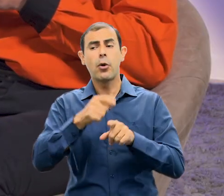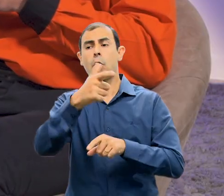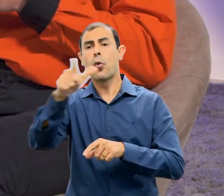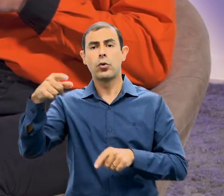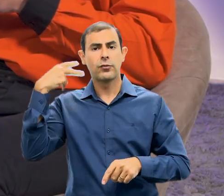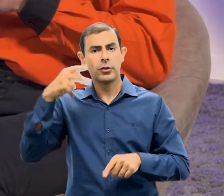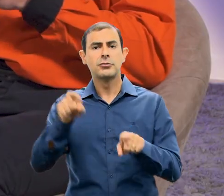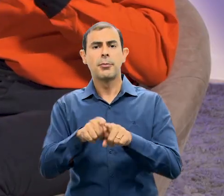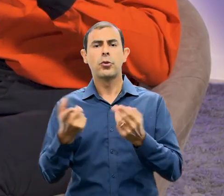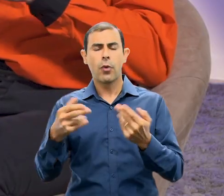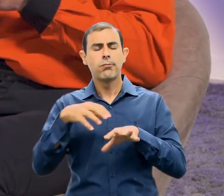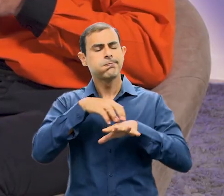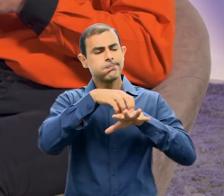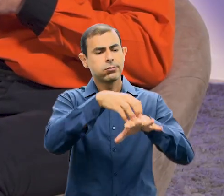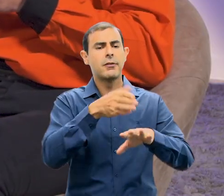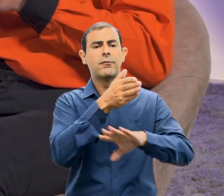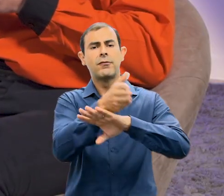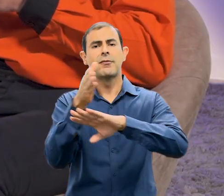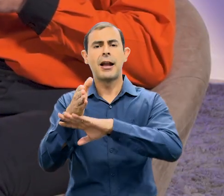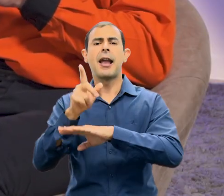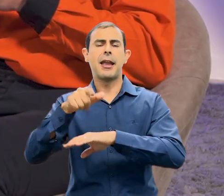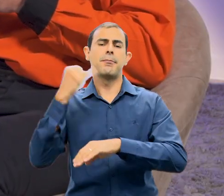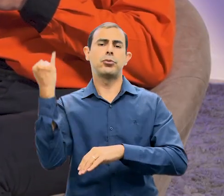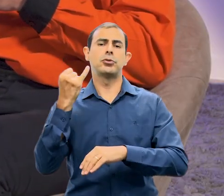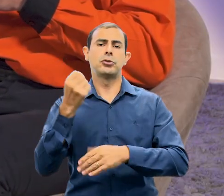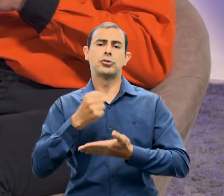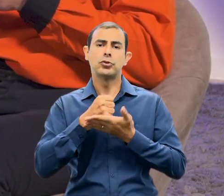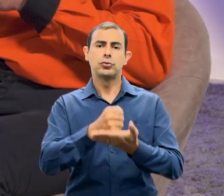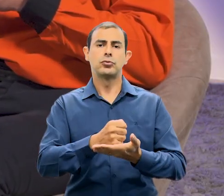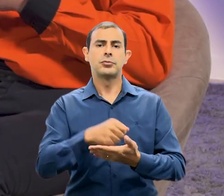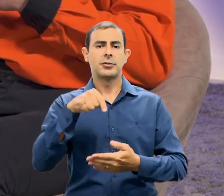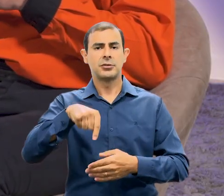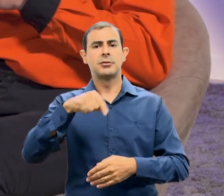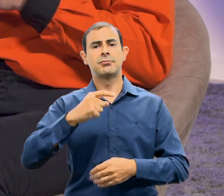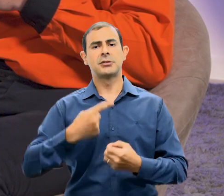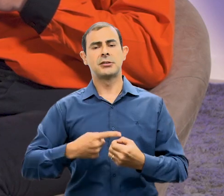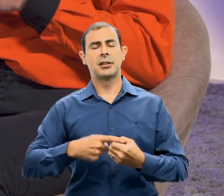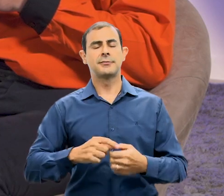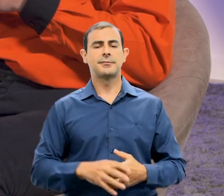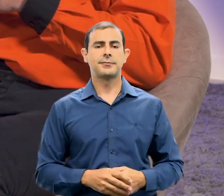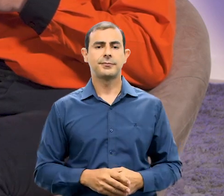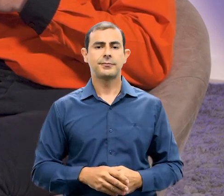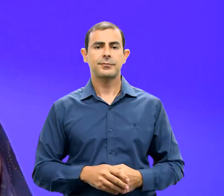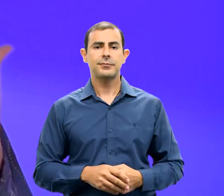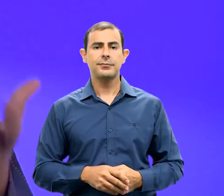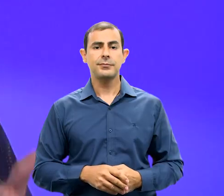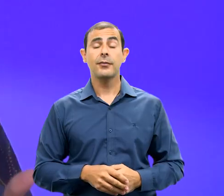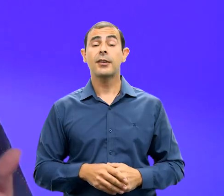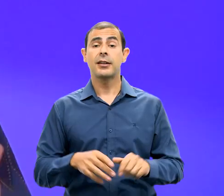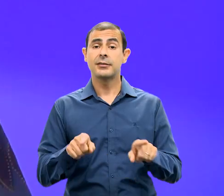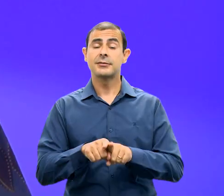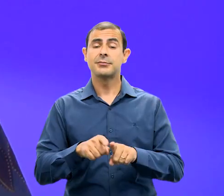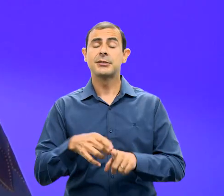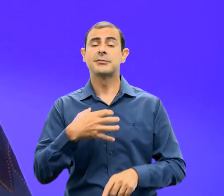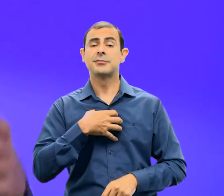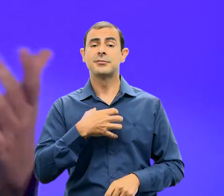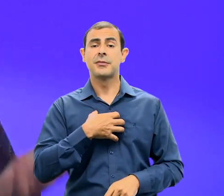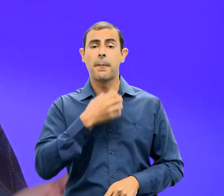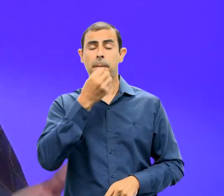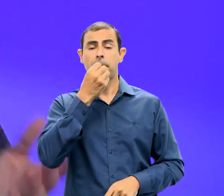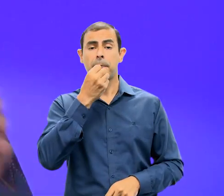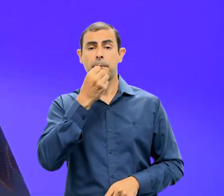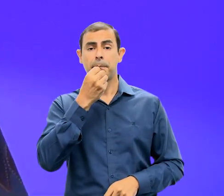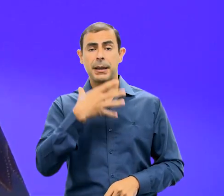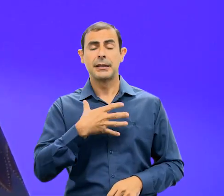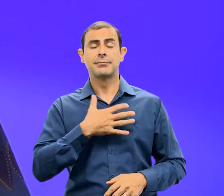nos diferentes bairros de Campo Grande que vai fazer a diferença realmente aqui na cidade. E ainda nesse sentido do bem-estar animal, o senhor apresentou um projeto de lei, que é o